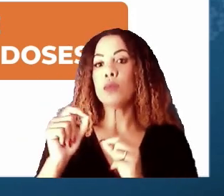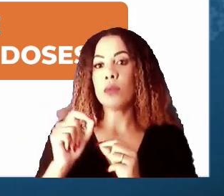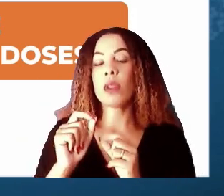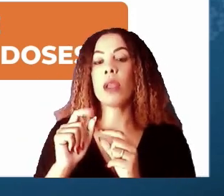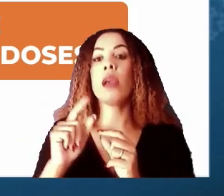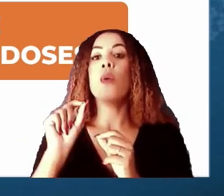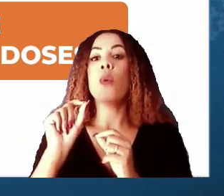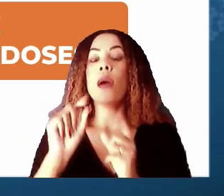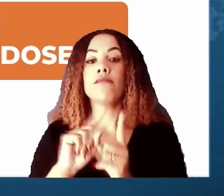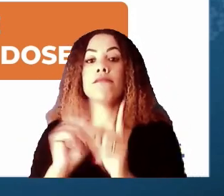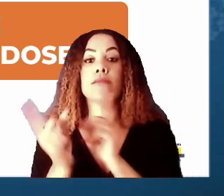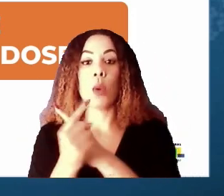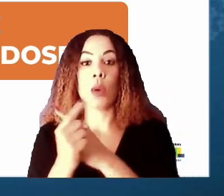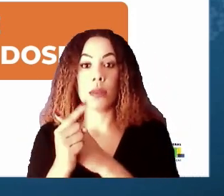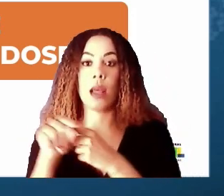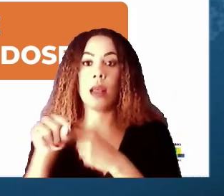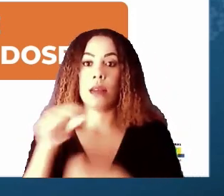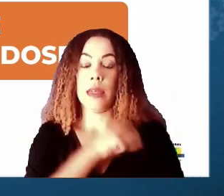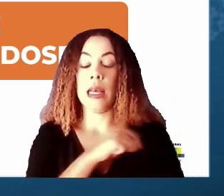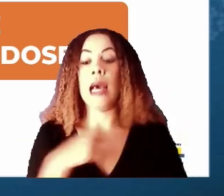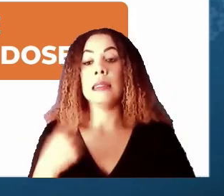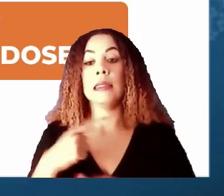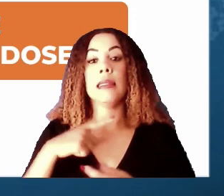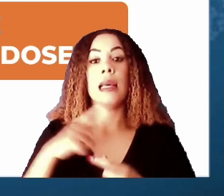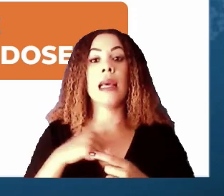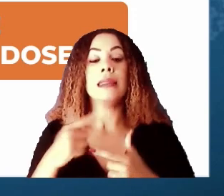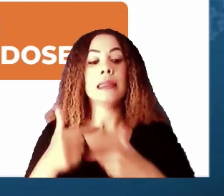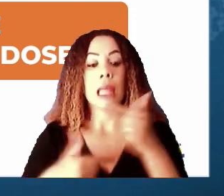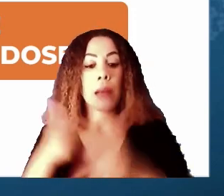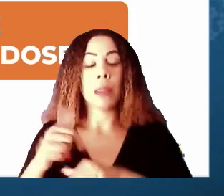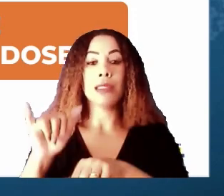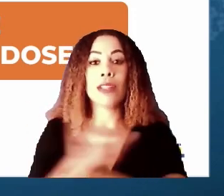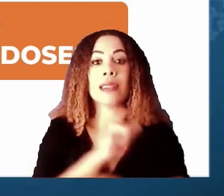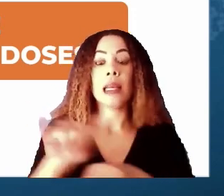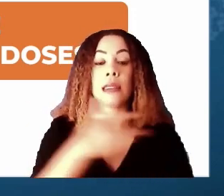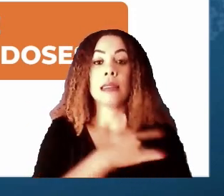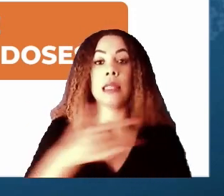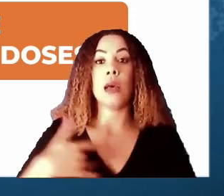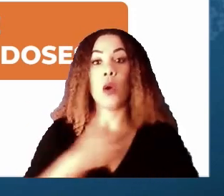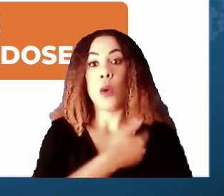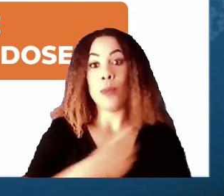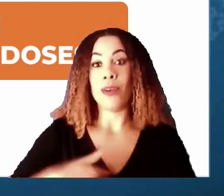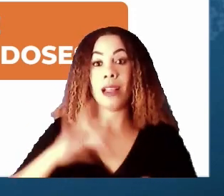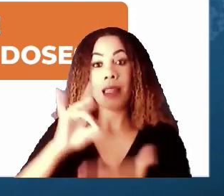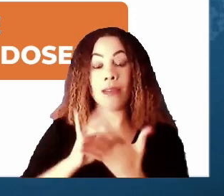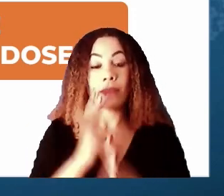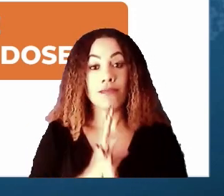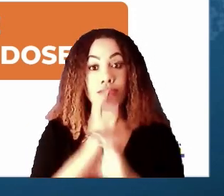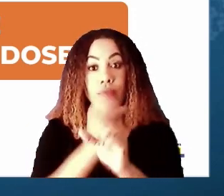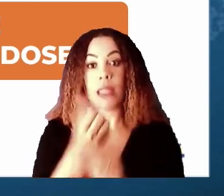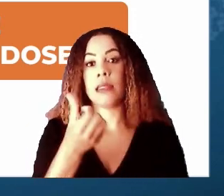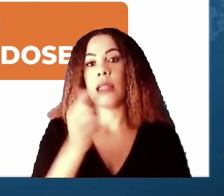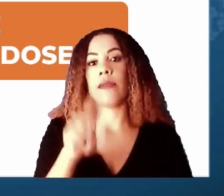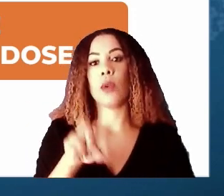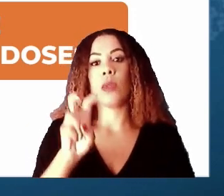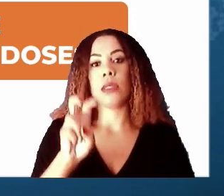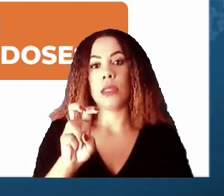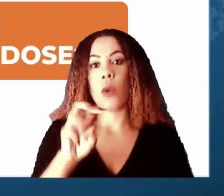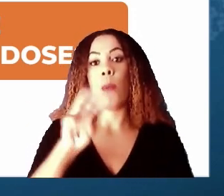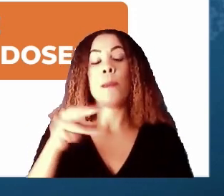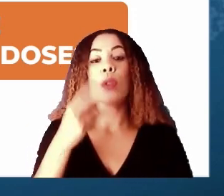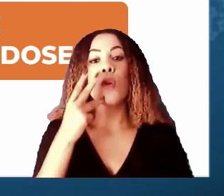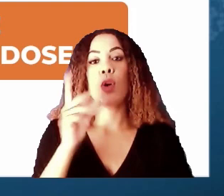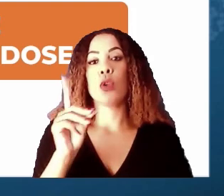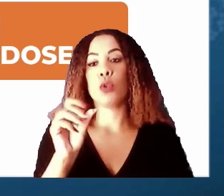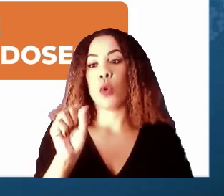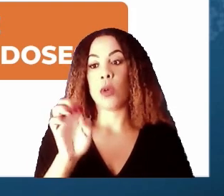nós tínhamos para trabalhar e para desenvolver uma estratégia de saúde pública 6,5 milhões de doses. E garanto para vocês, o Brasil